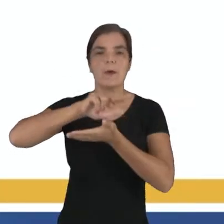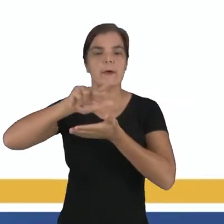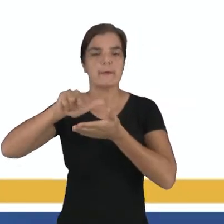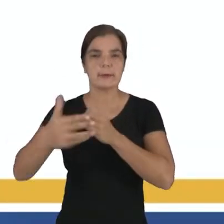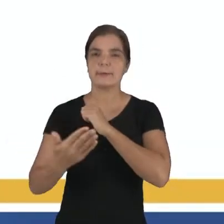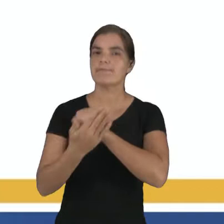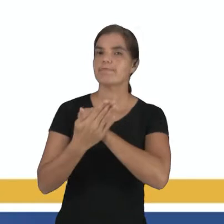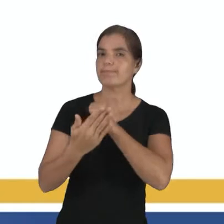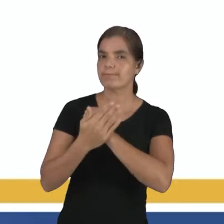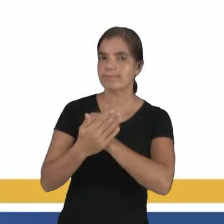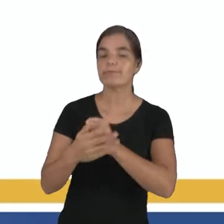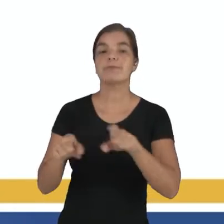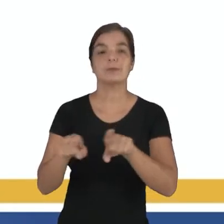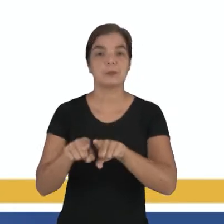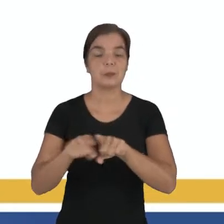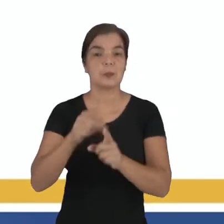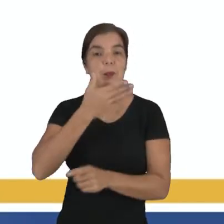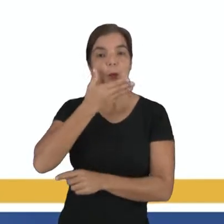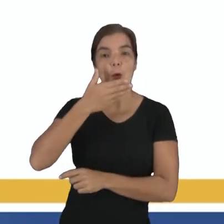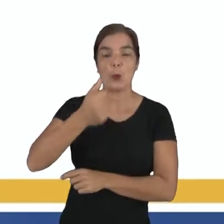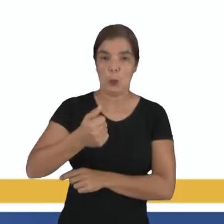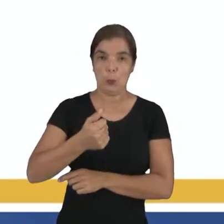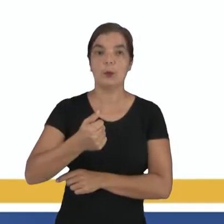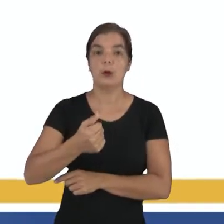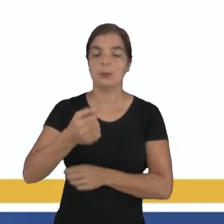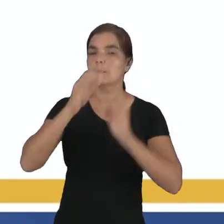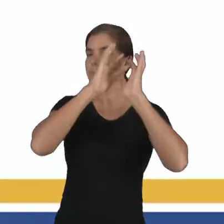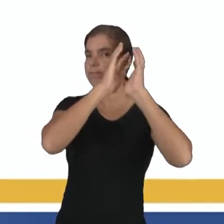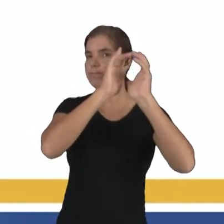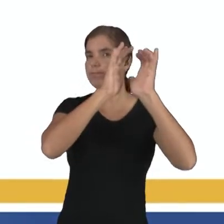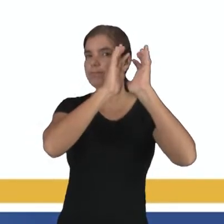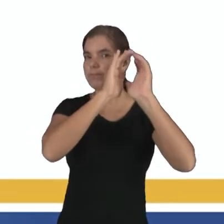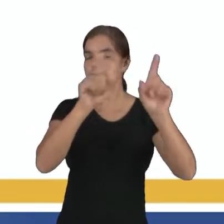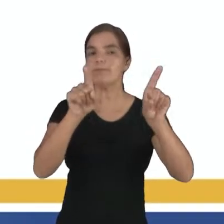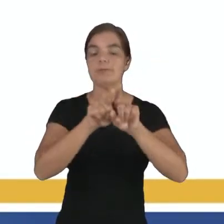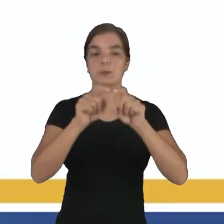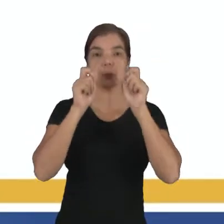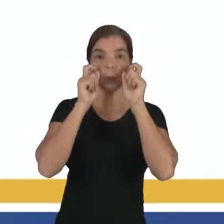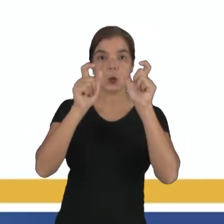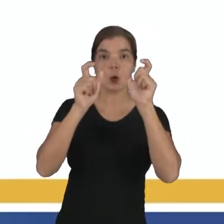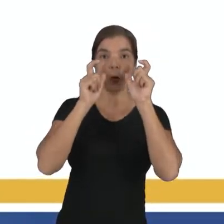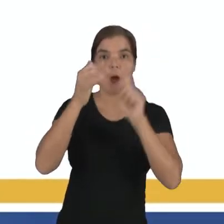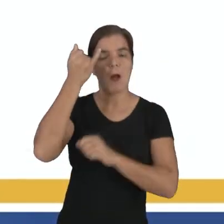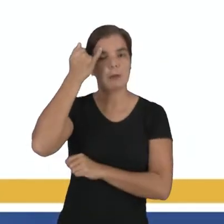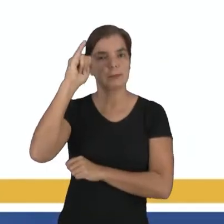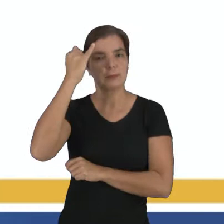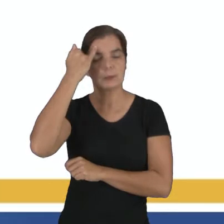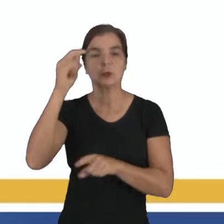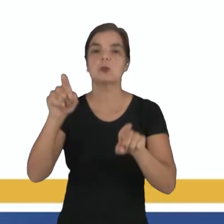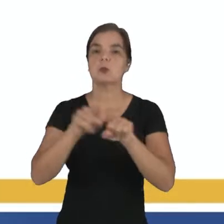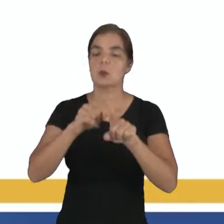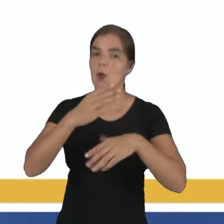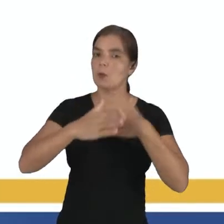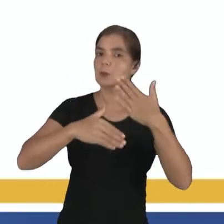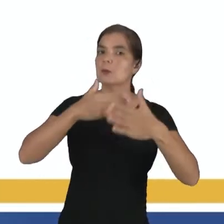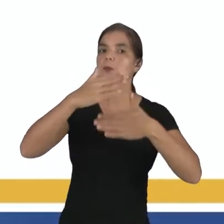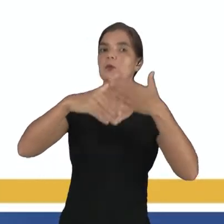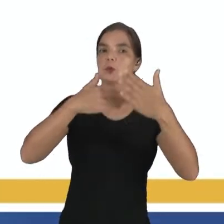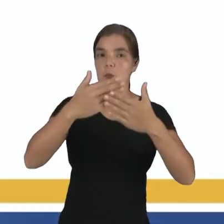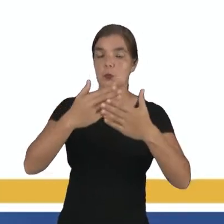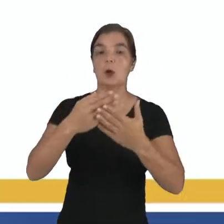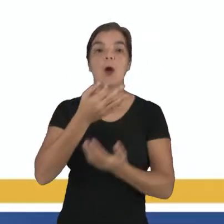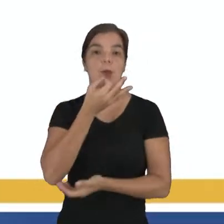diversos benefícios, ajuda o melhor funcionamento do cérebro, desperta a criatividade e desenvolve o